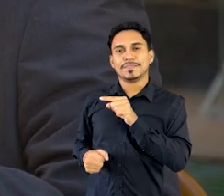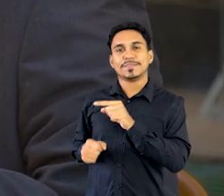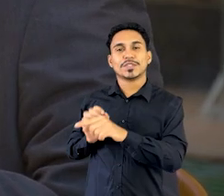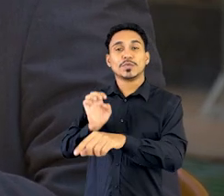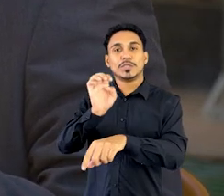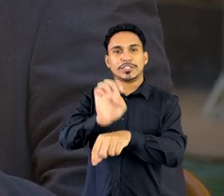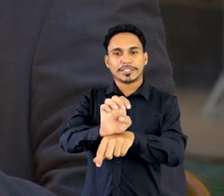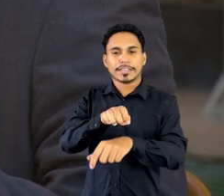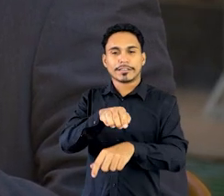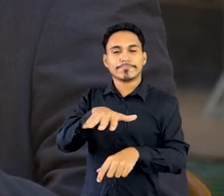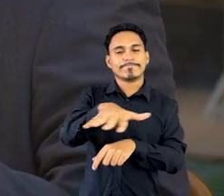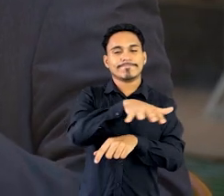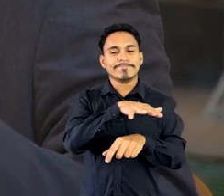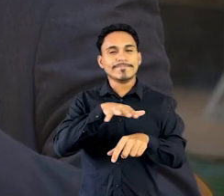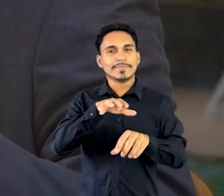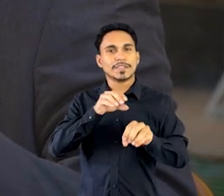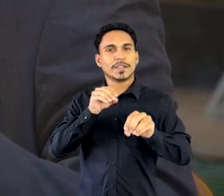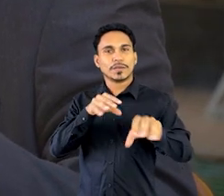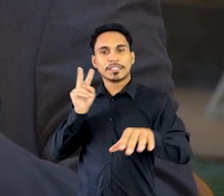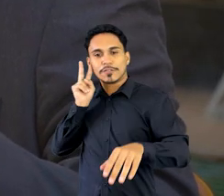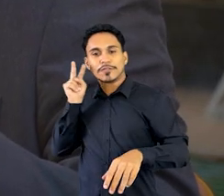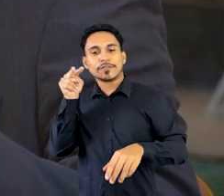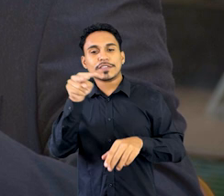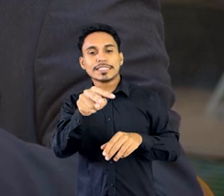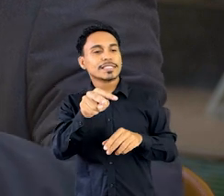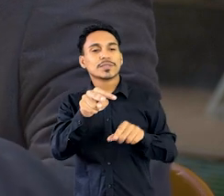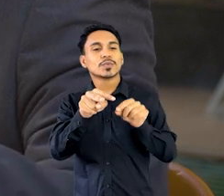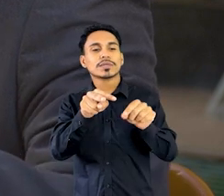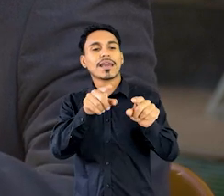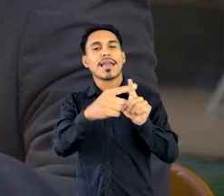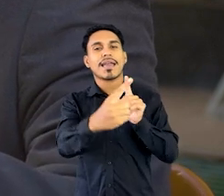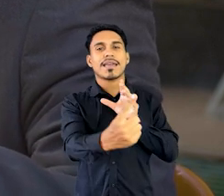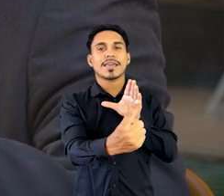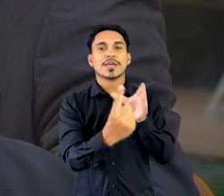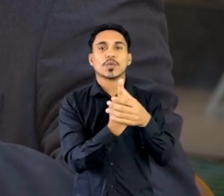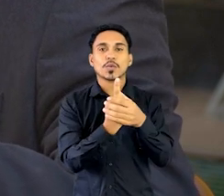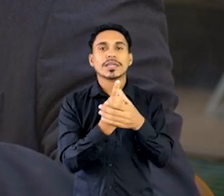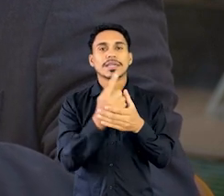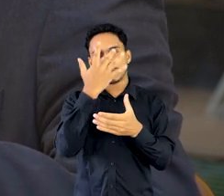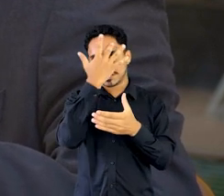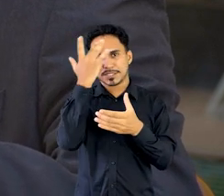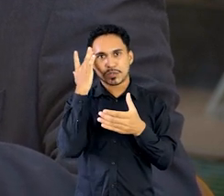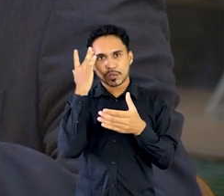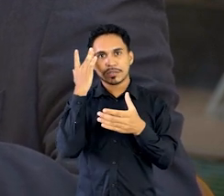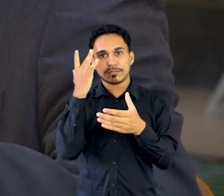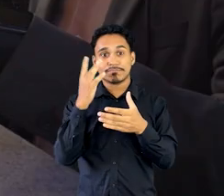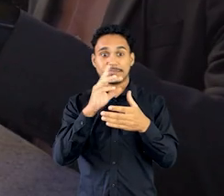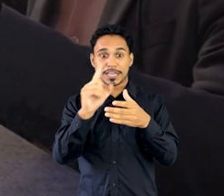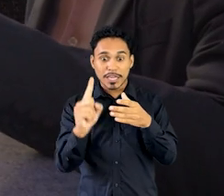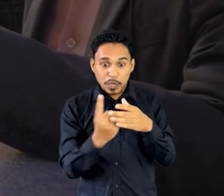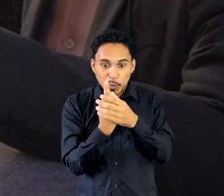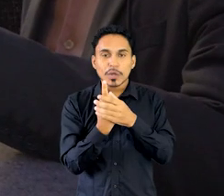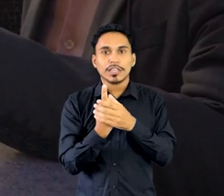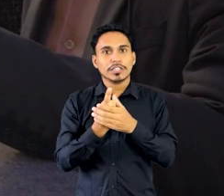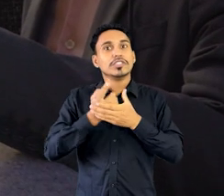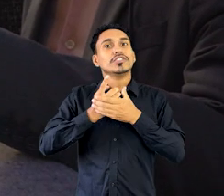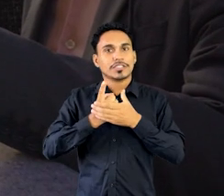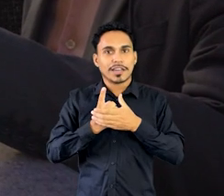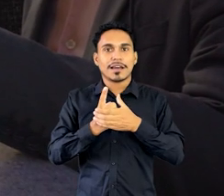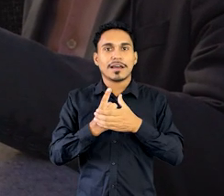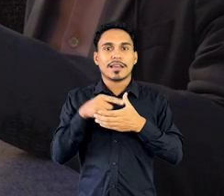forma Como o estado incara educação Visa incluir essa inclusão gera